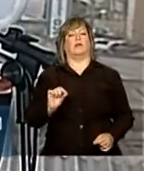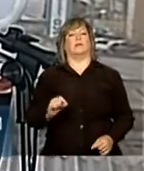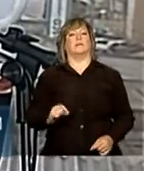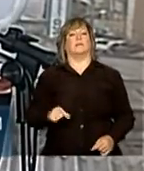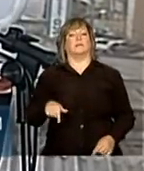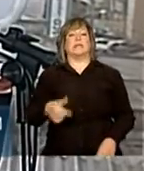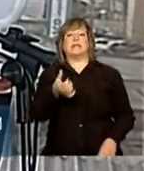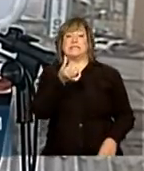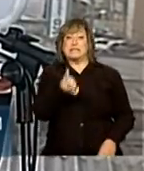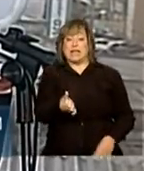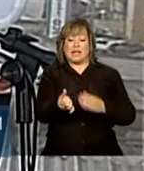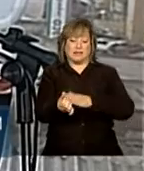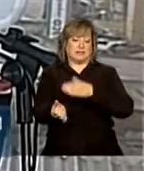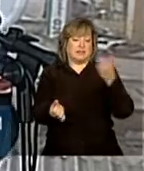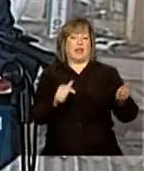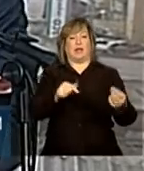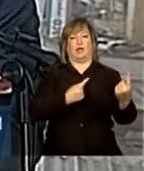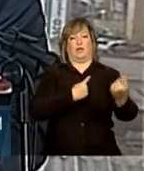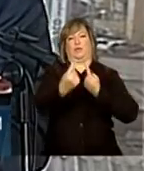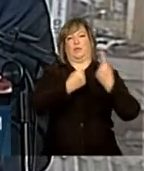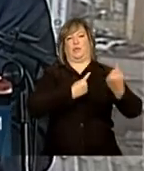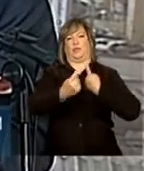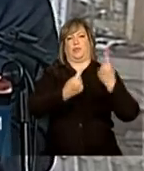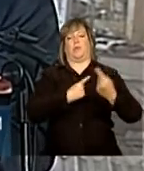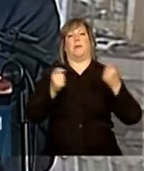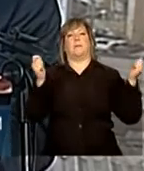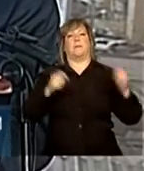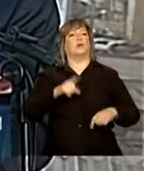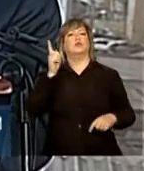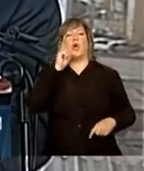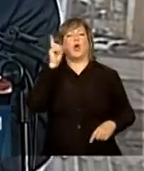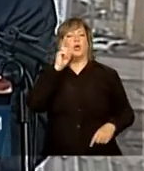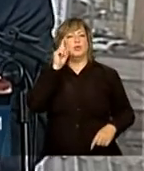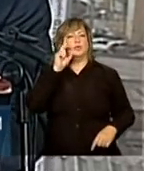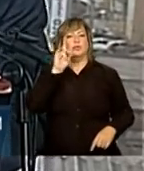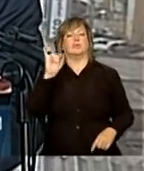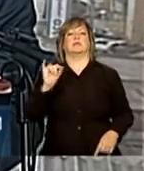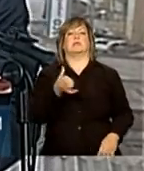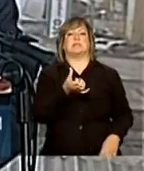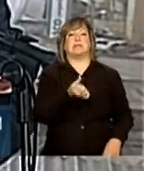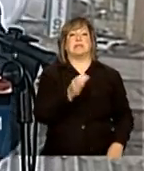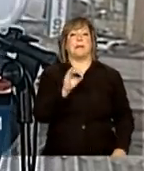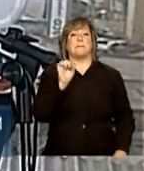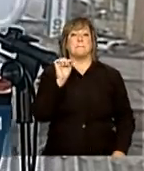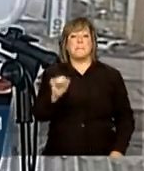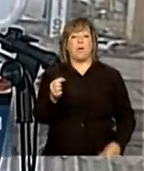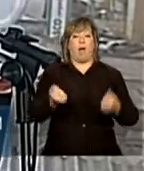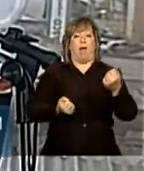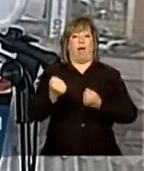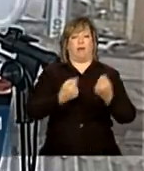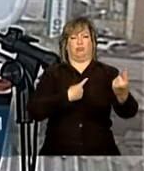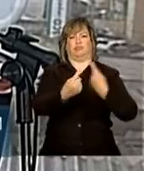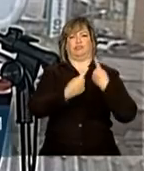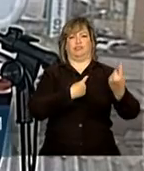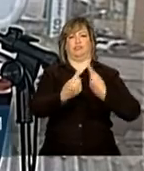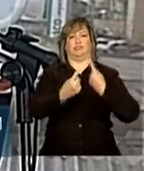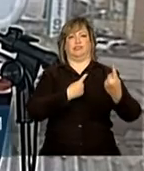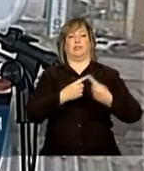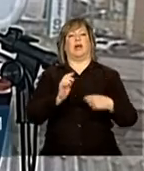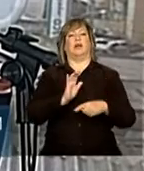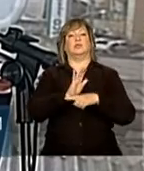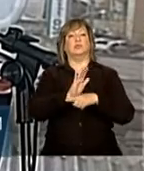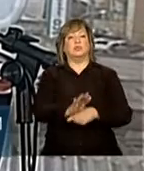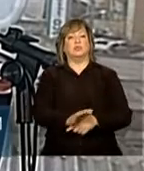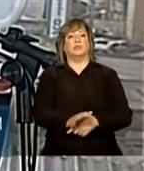6 faixas de tráfego que vão permitir trafegar diariamente 60 mil veículos nessa via, fazendo